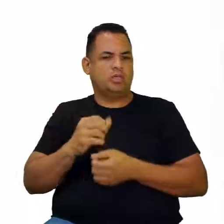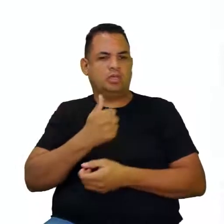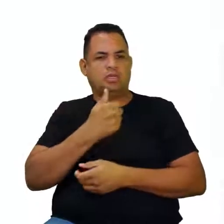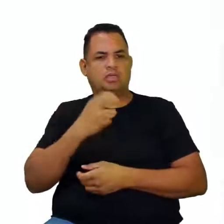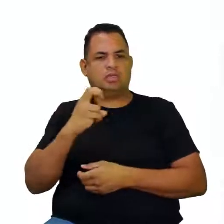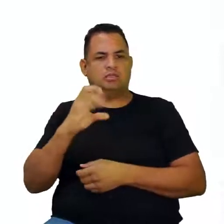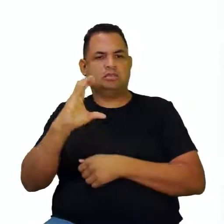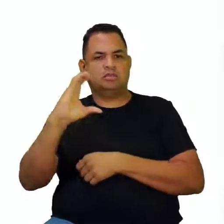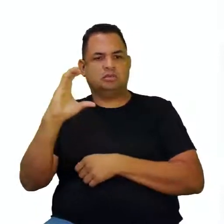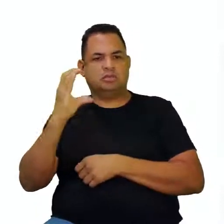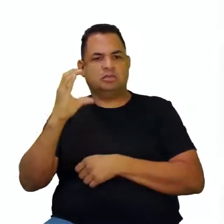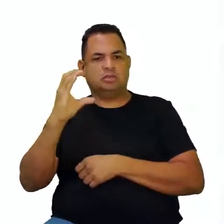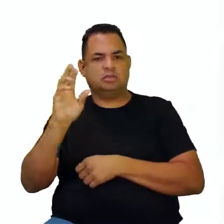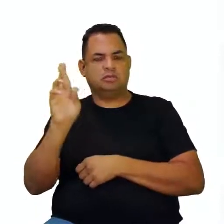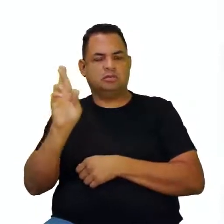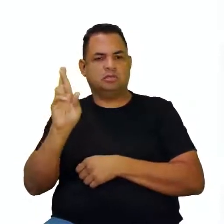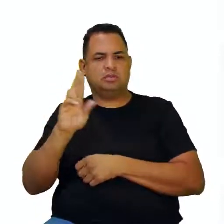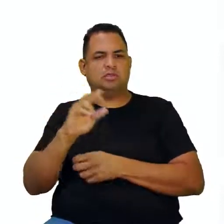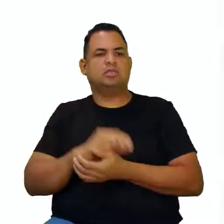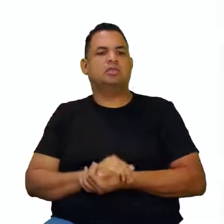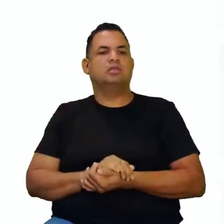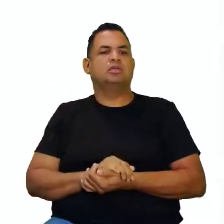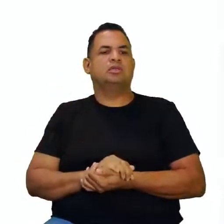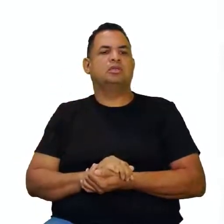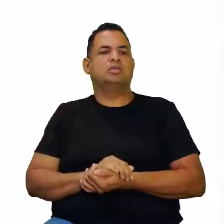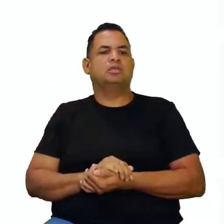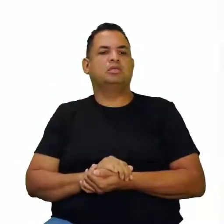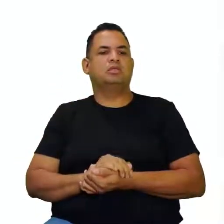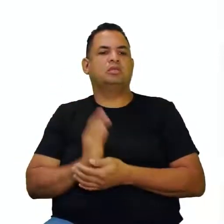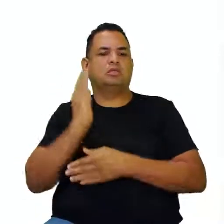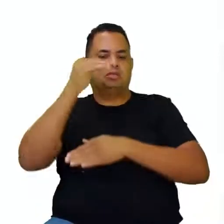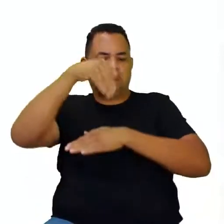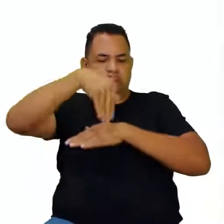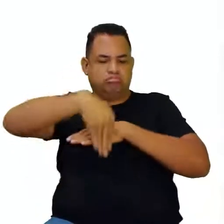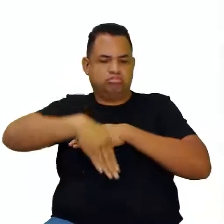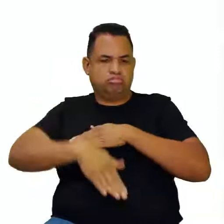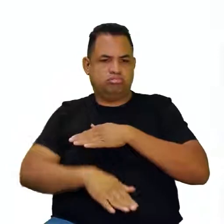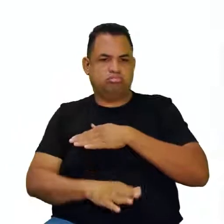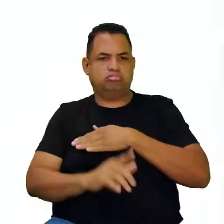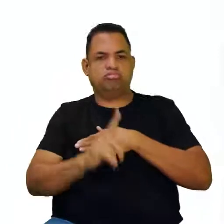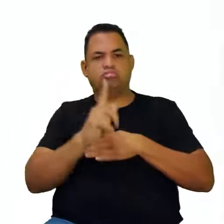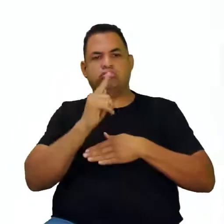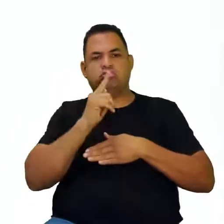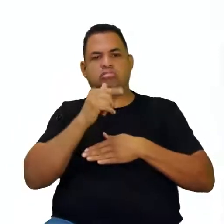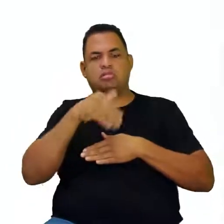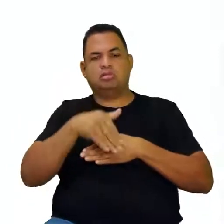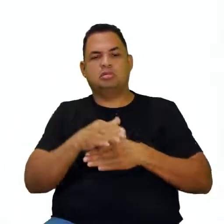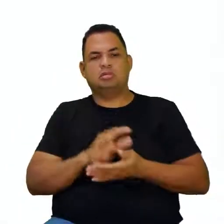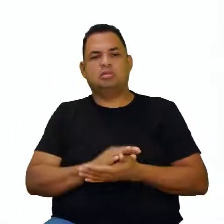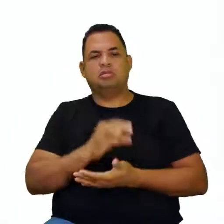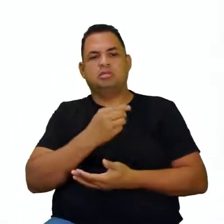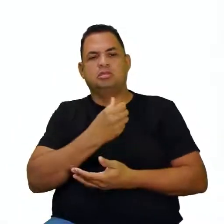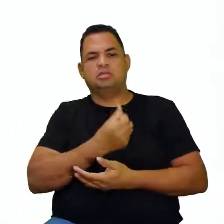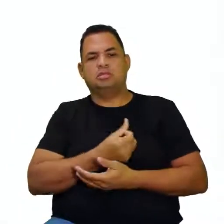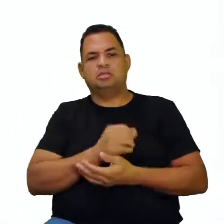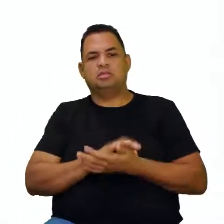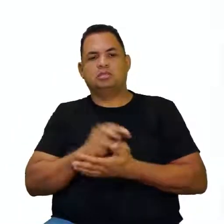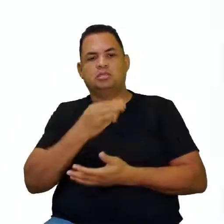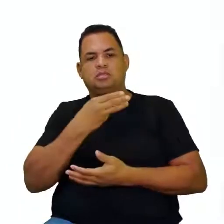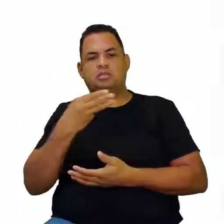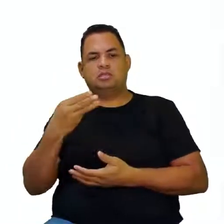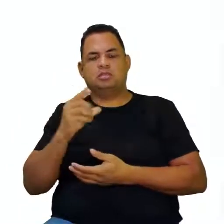15 centavos, não libera carbono. E a hidrelétrica, 6 centavos e 33 gramas de